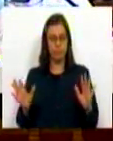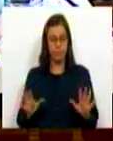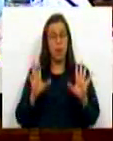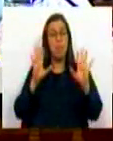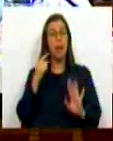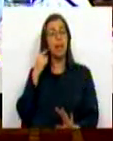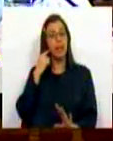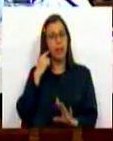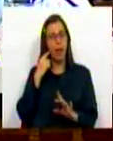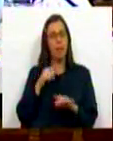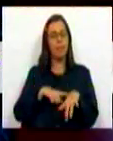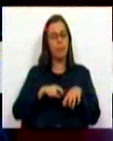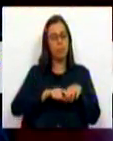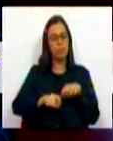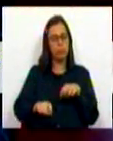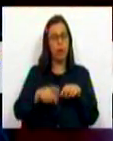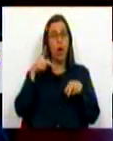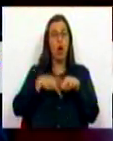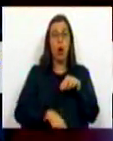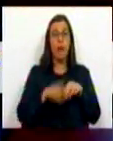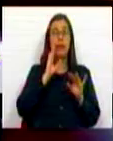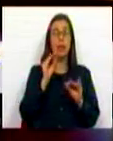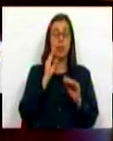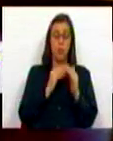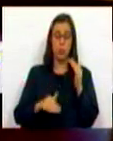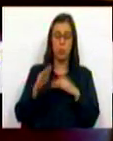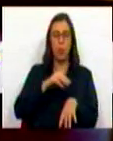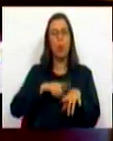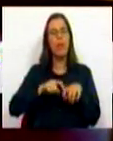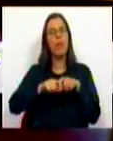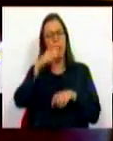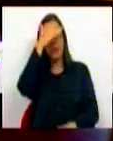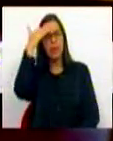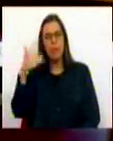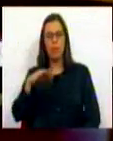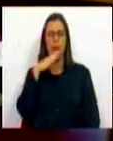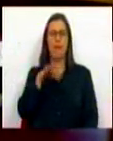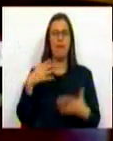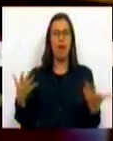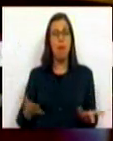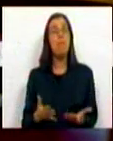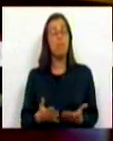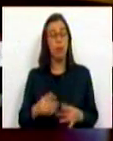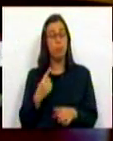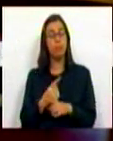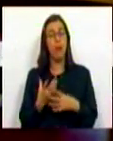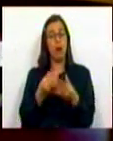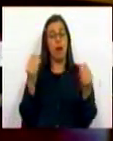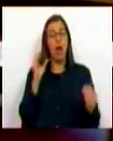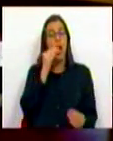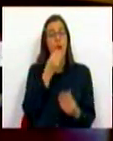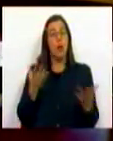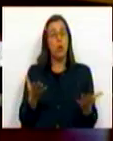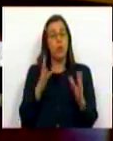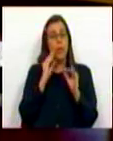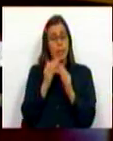Mas após esta uma legislatura de cortes para o ensino superior, após uma legislatura de dificuldades para as famílias e, consequentemente, para muitos alunos,